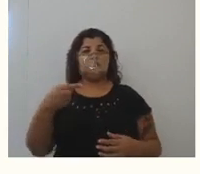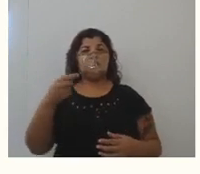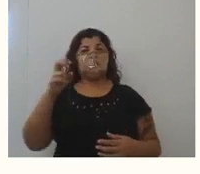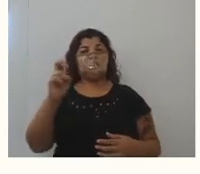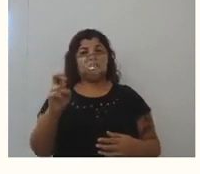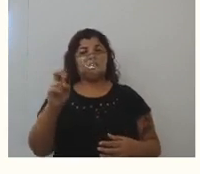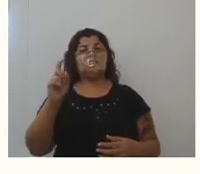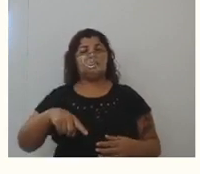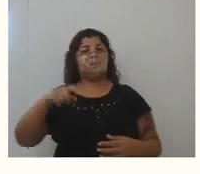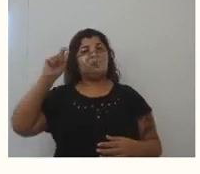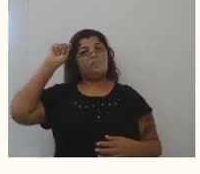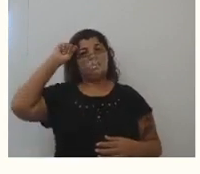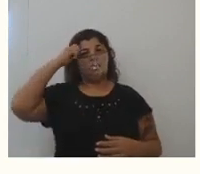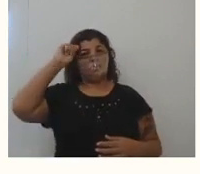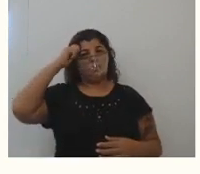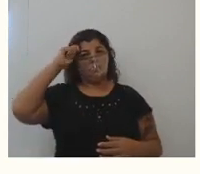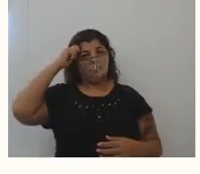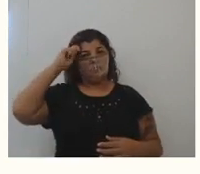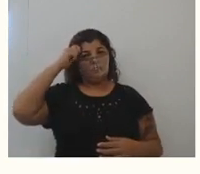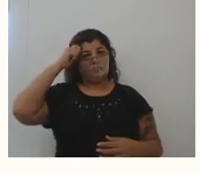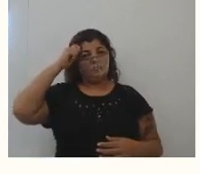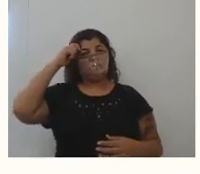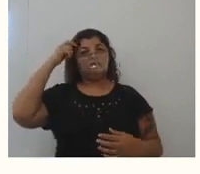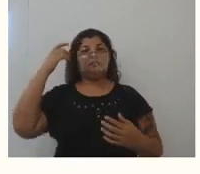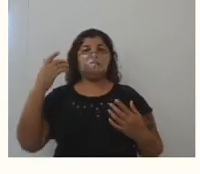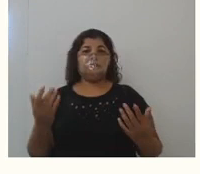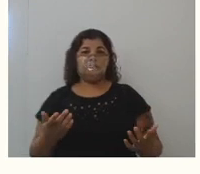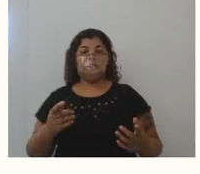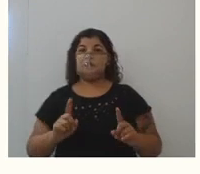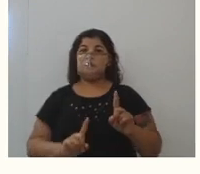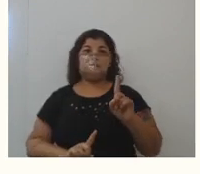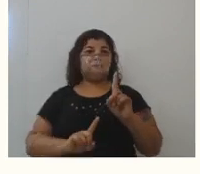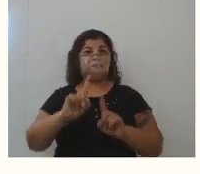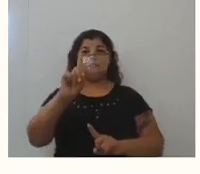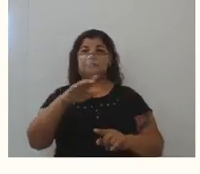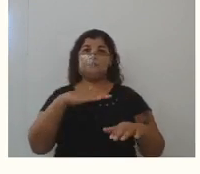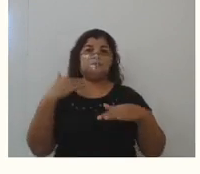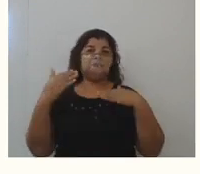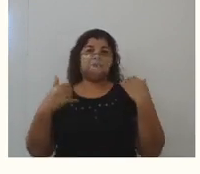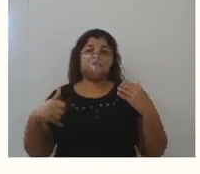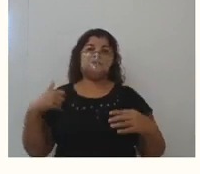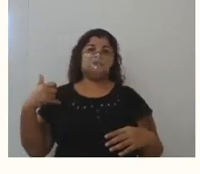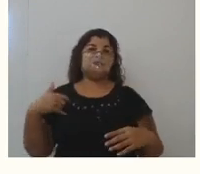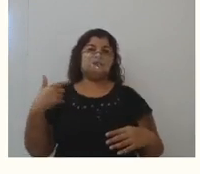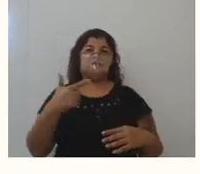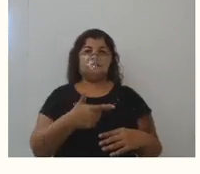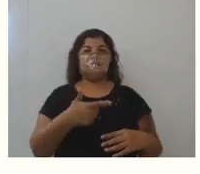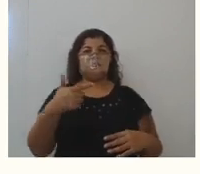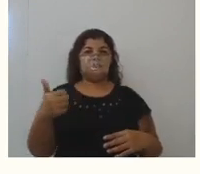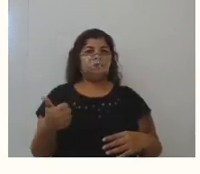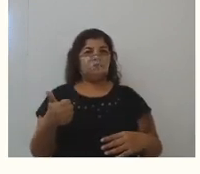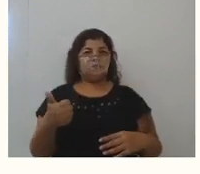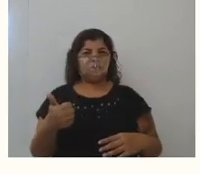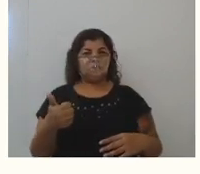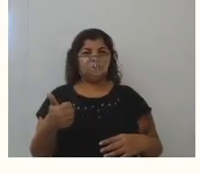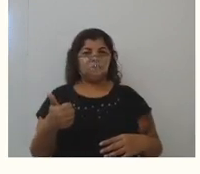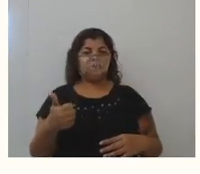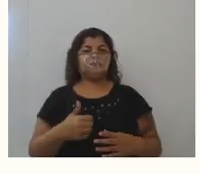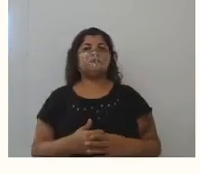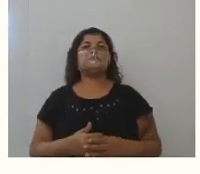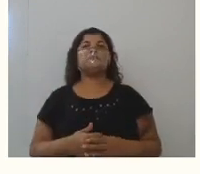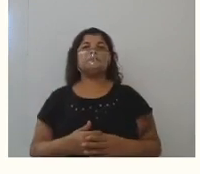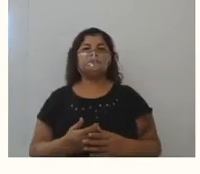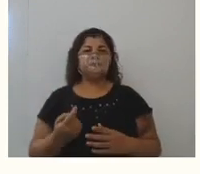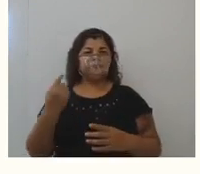75,5% são negras, são pessoas negras. E o pico de morte é aos 21 anos de idade. Eu já tinha falado isso antes,